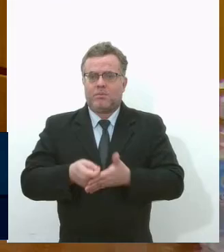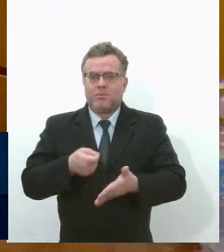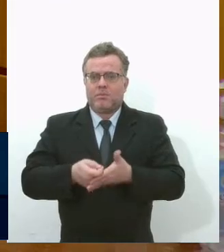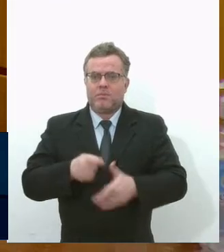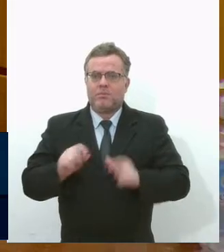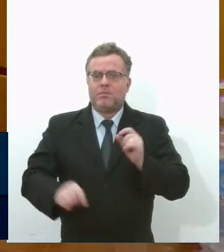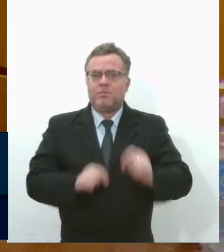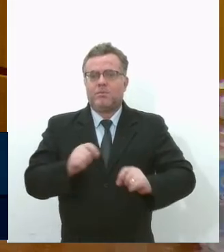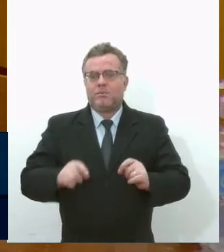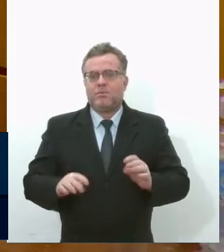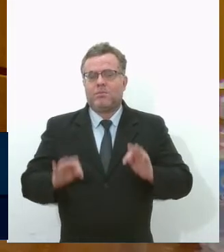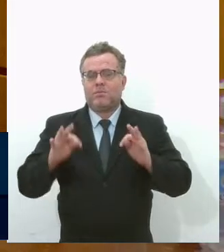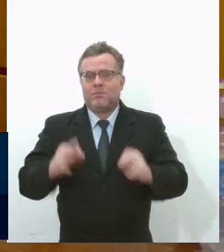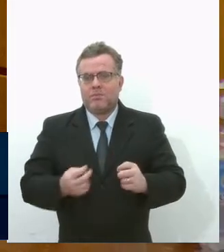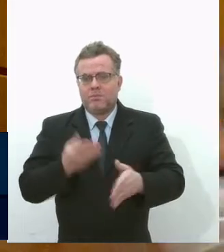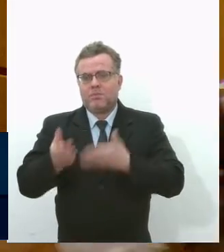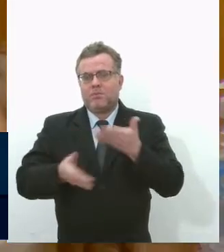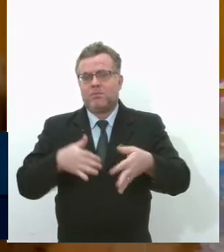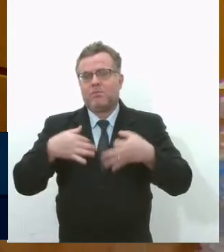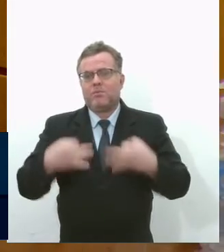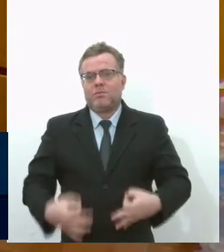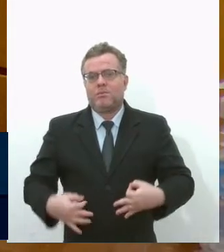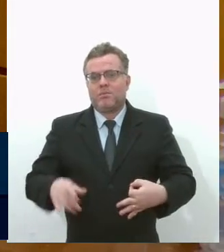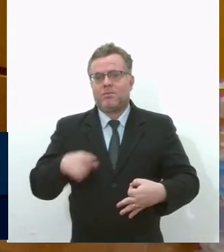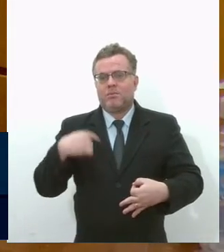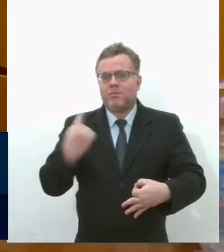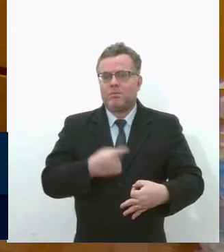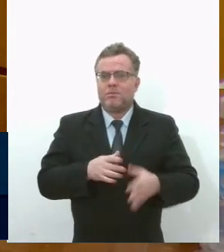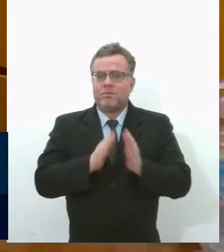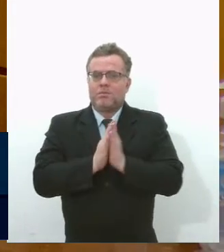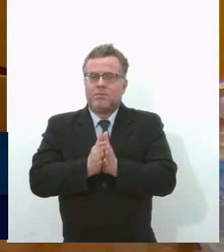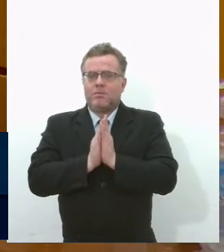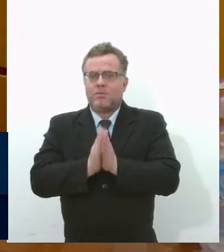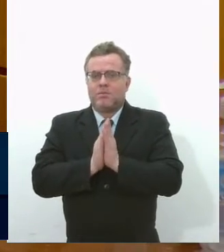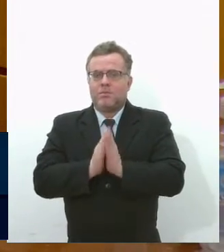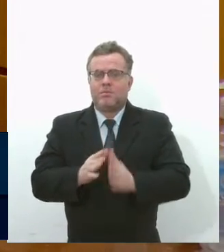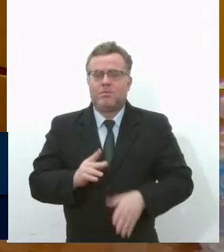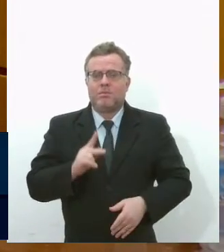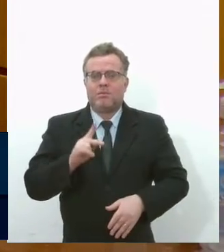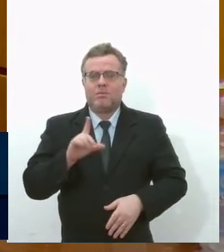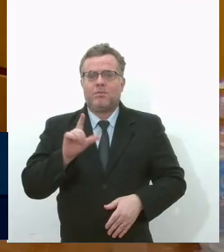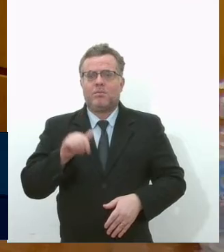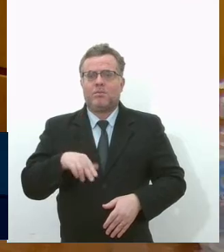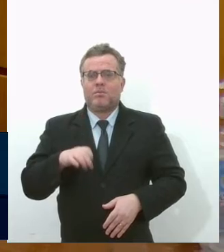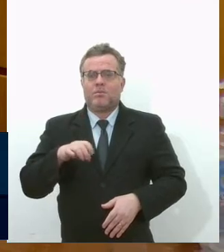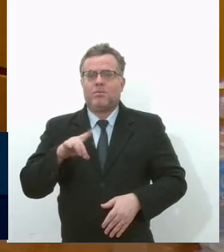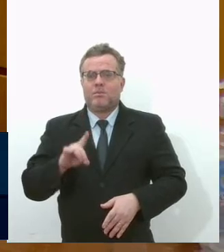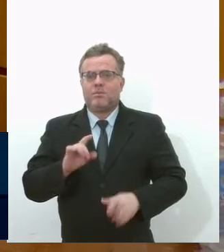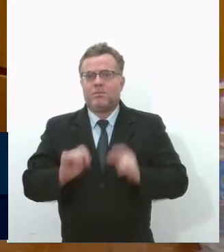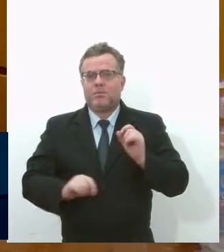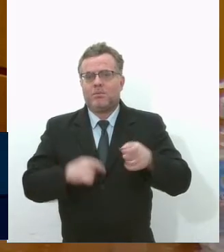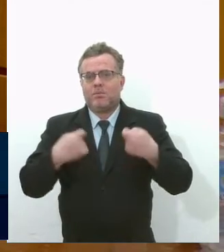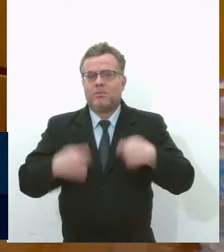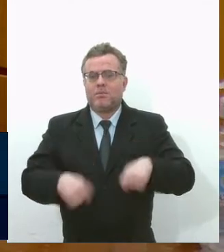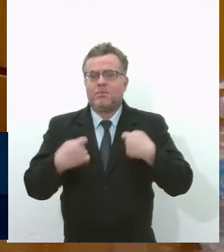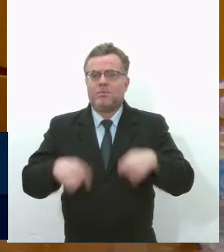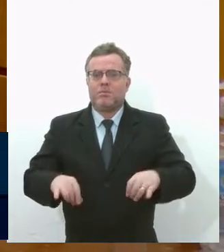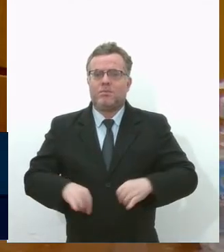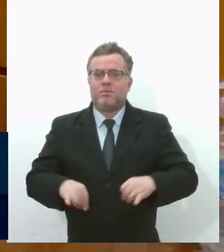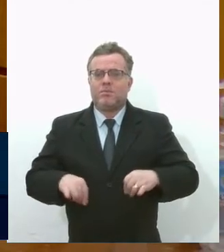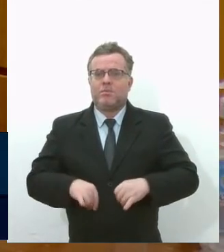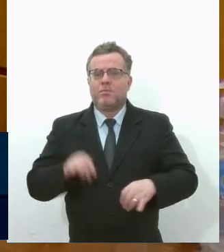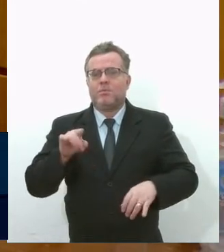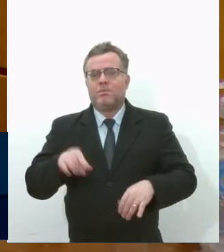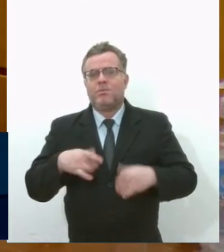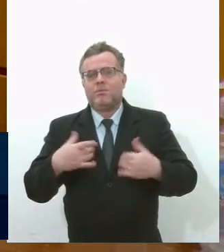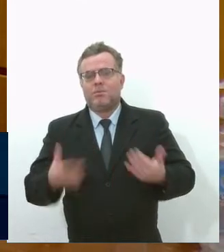tratamento adequado. Então, a gente está fazendo um apelo à Plamed para ter a transferência. A pequena Liz precisa, ela está sofrendo. Quem assiste os